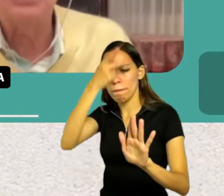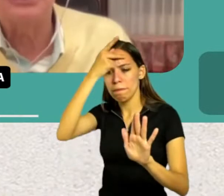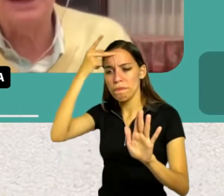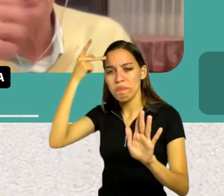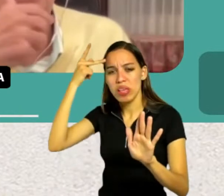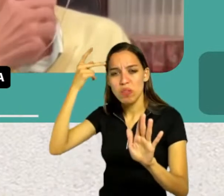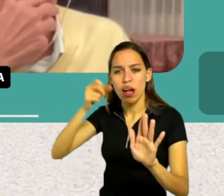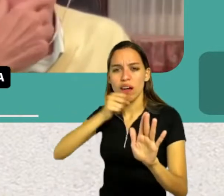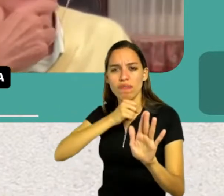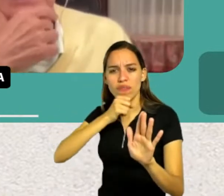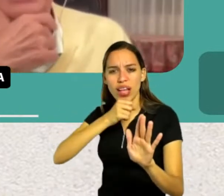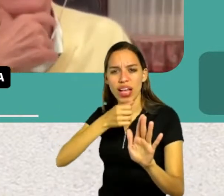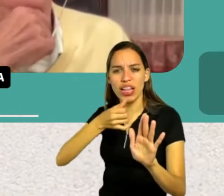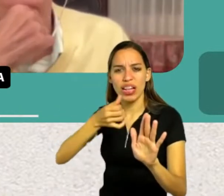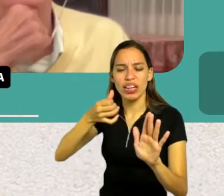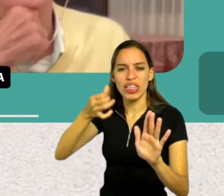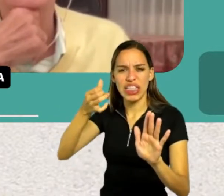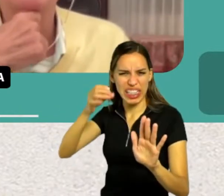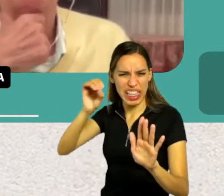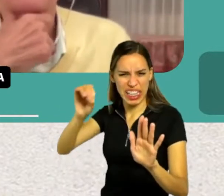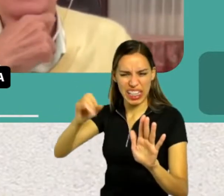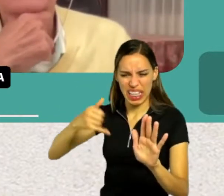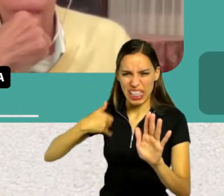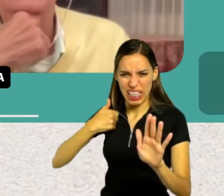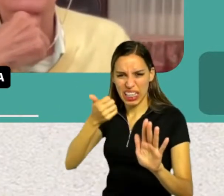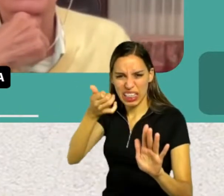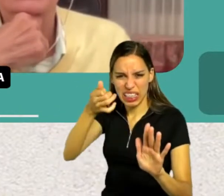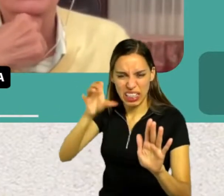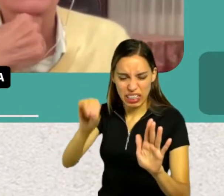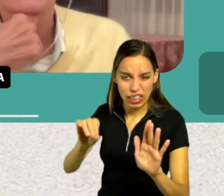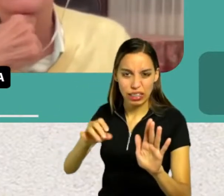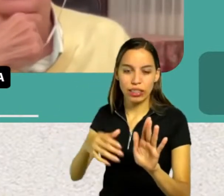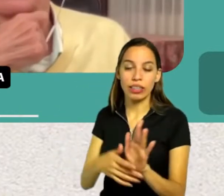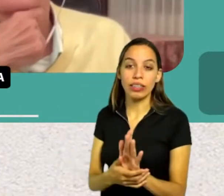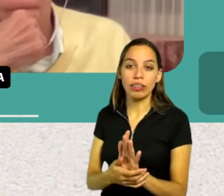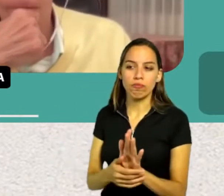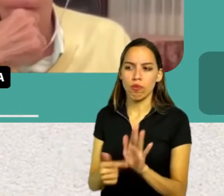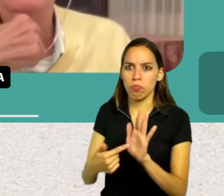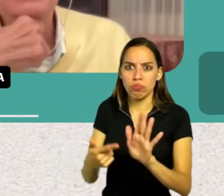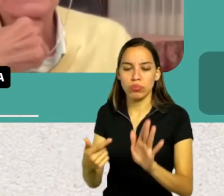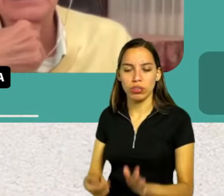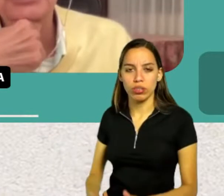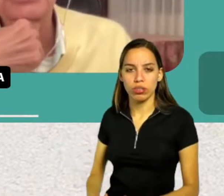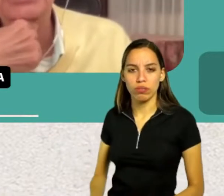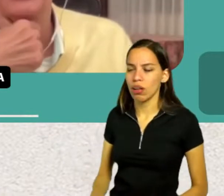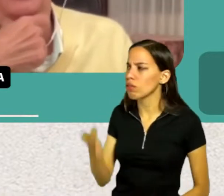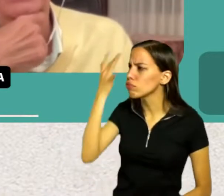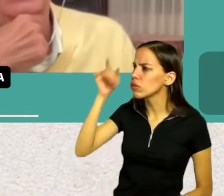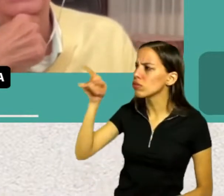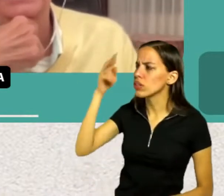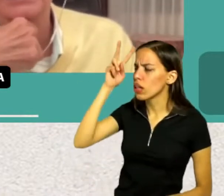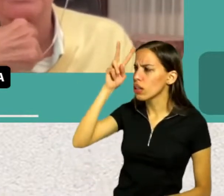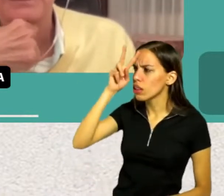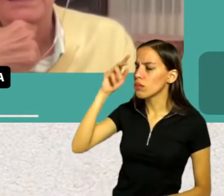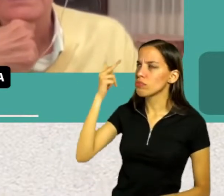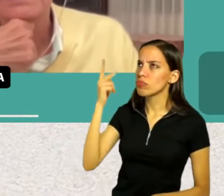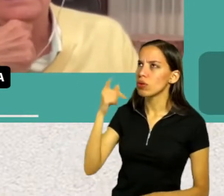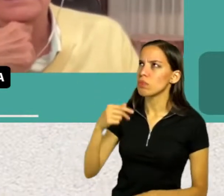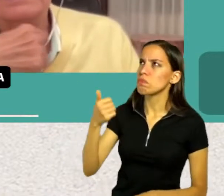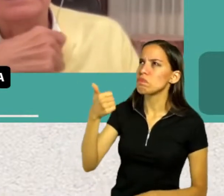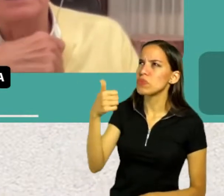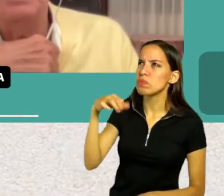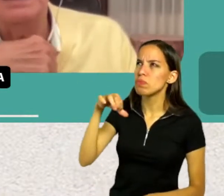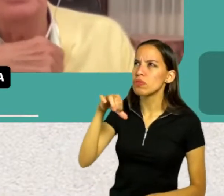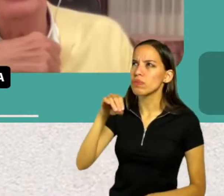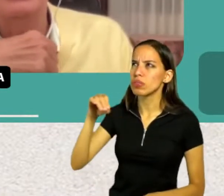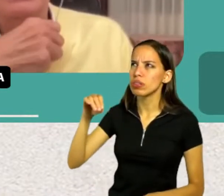recorte de um jornal de Manaus. Você chegou a ver isso? Né? Esse recorte? É um recorte de 1902. Dizia